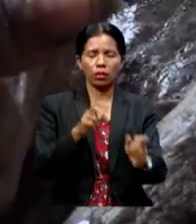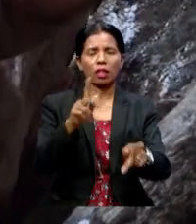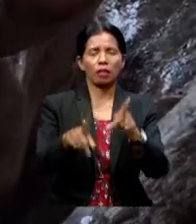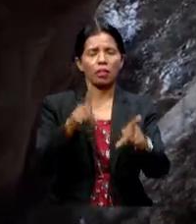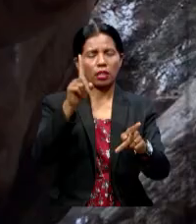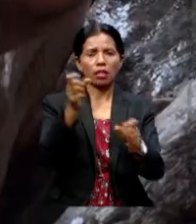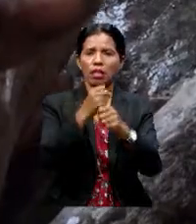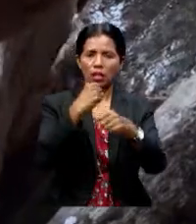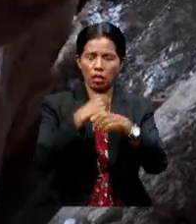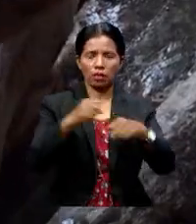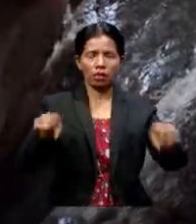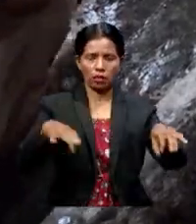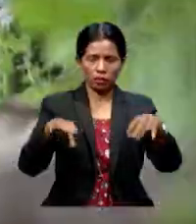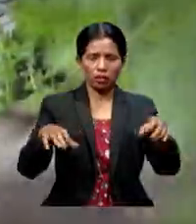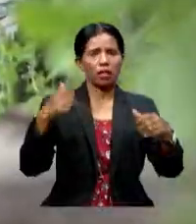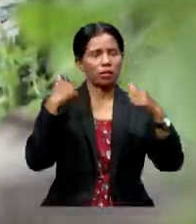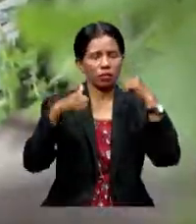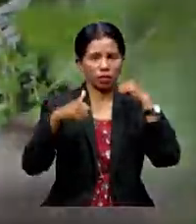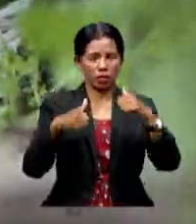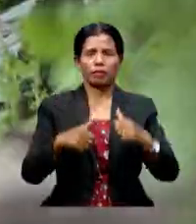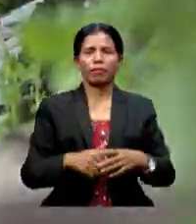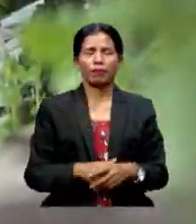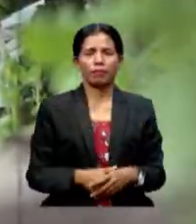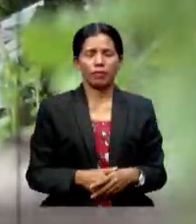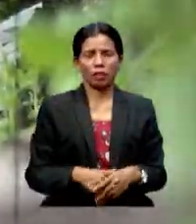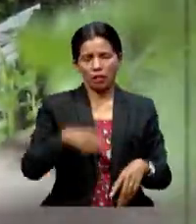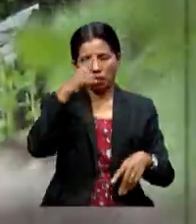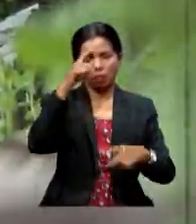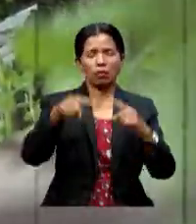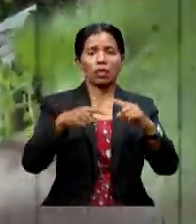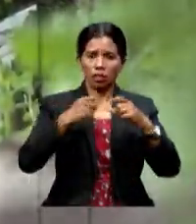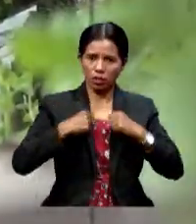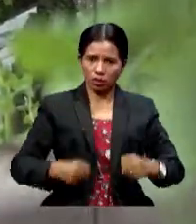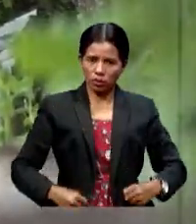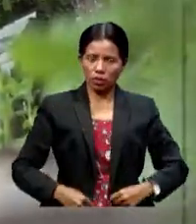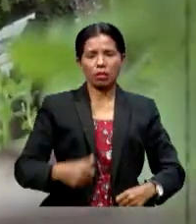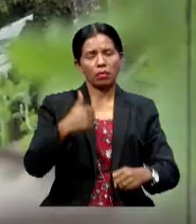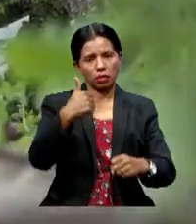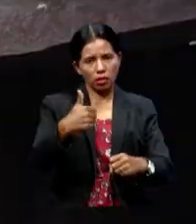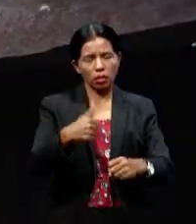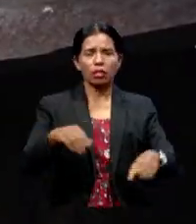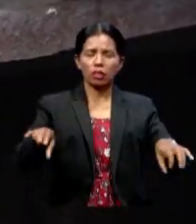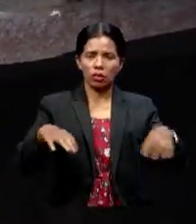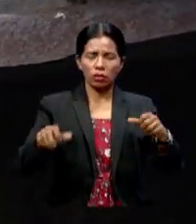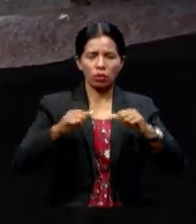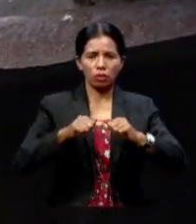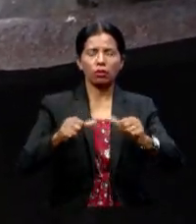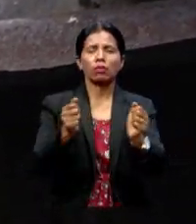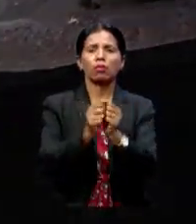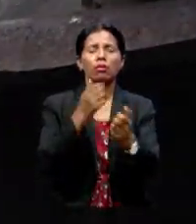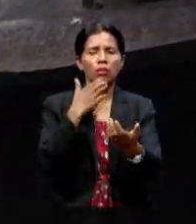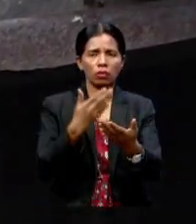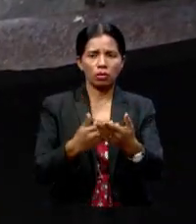lá no serviço da atividade Roma. Tamba o enhira saúde dia, serviço roto mos lá o dia, mas